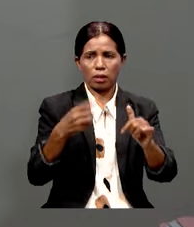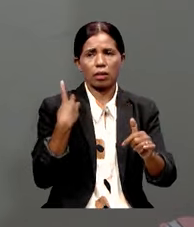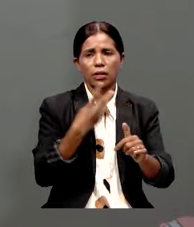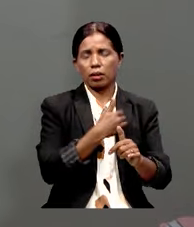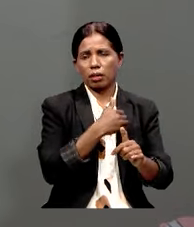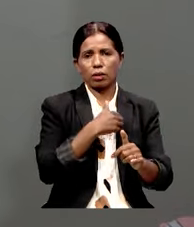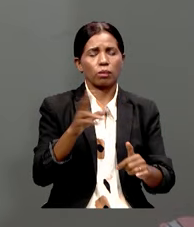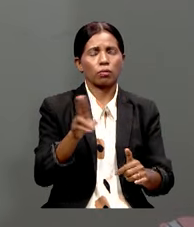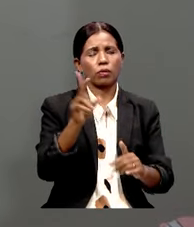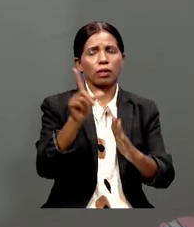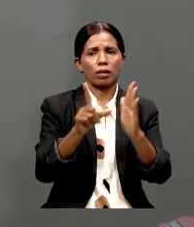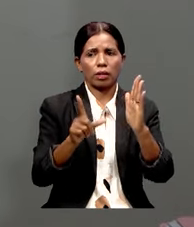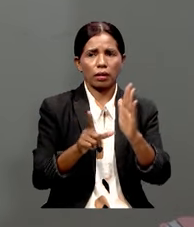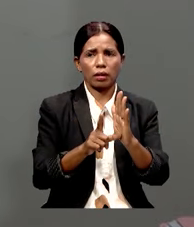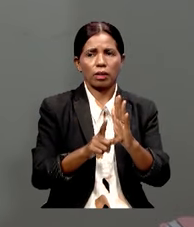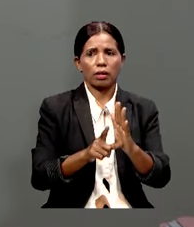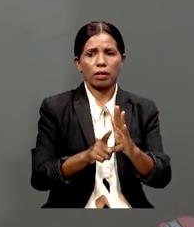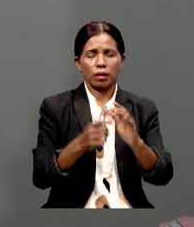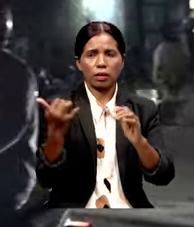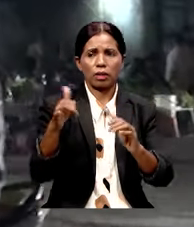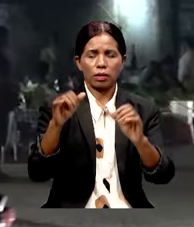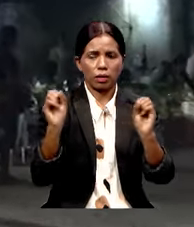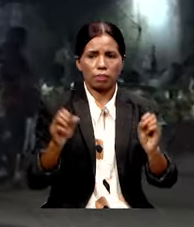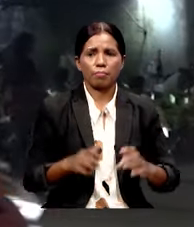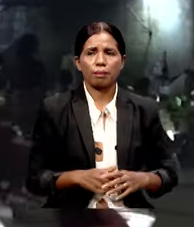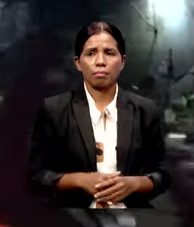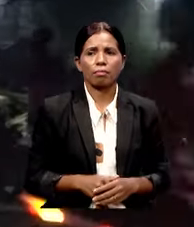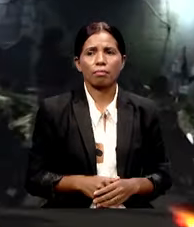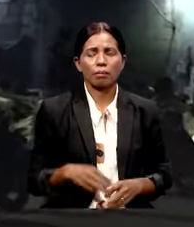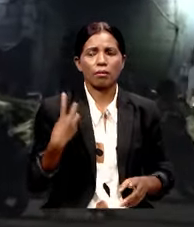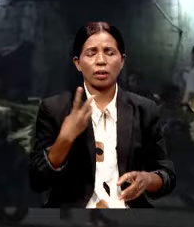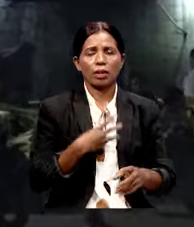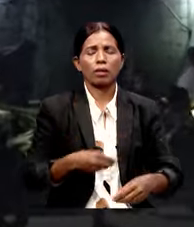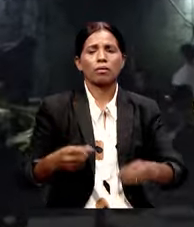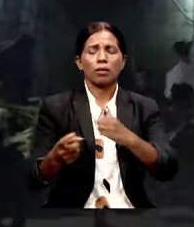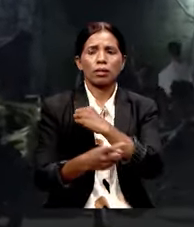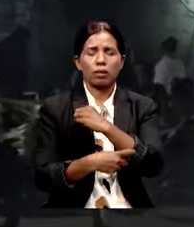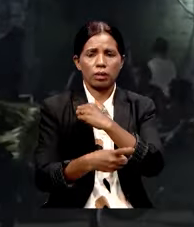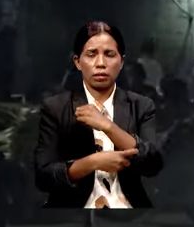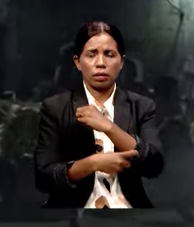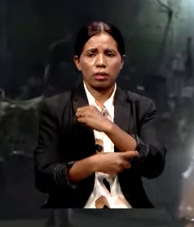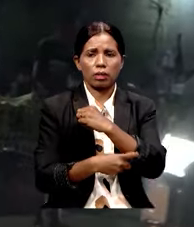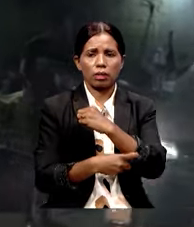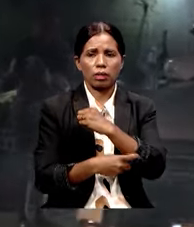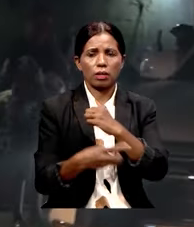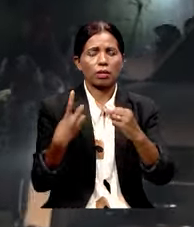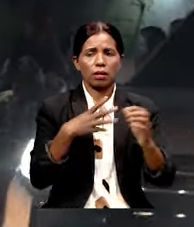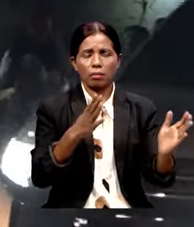aplica quando aplica grato ne si la ai ta aplica sanção li liu si ita tem